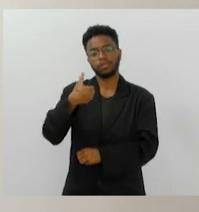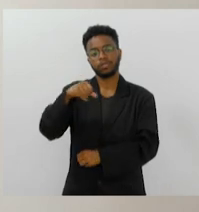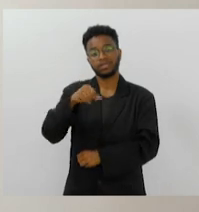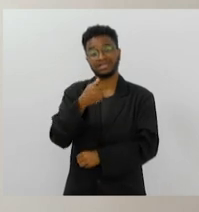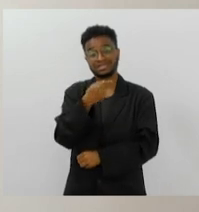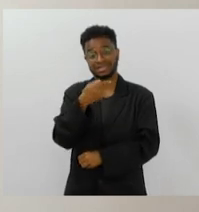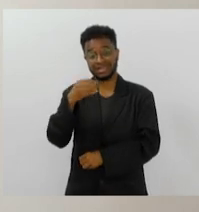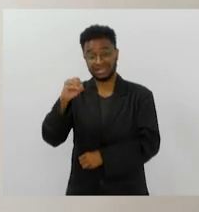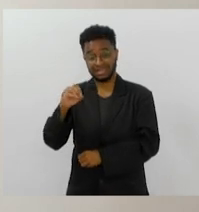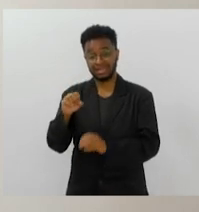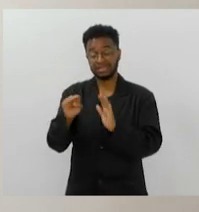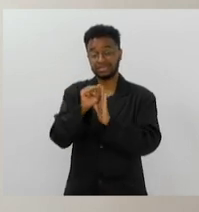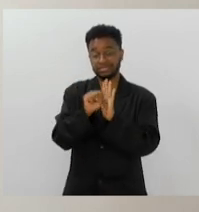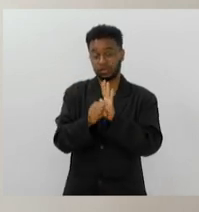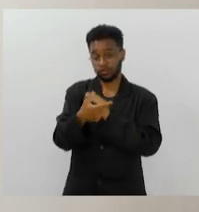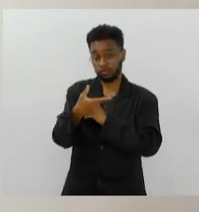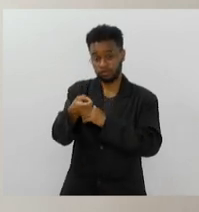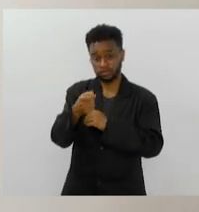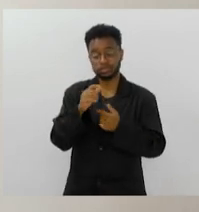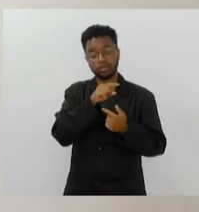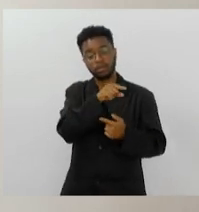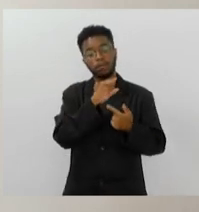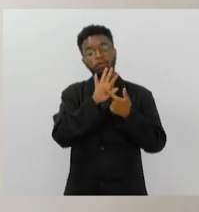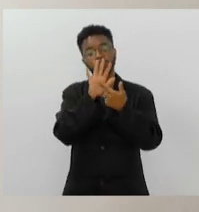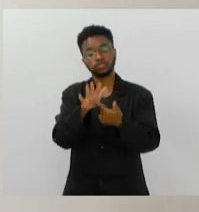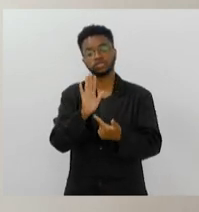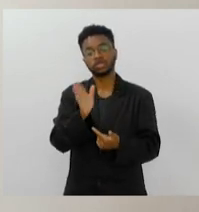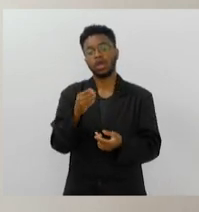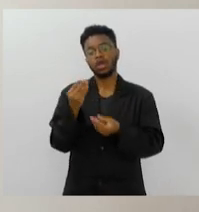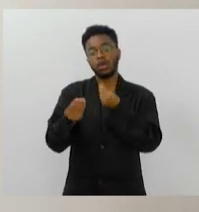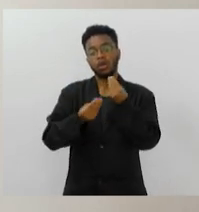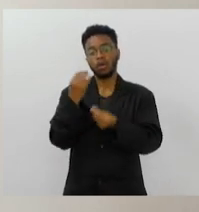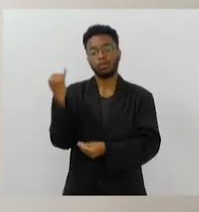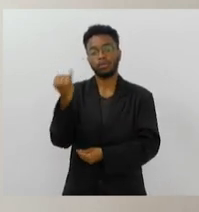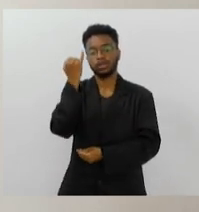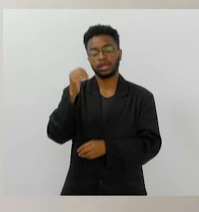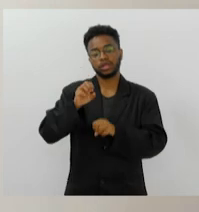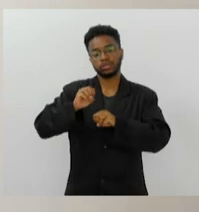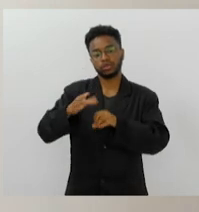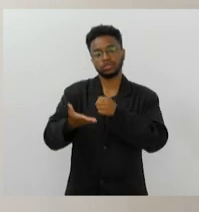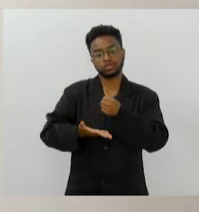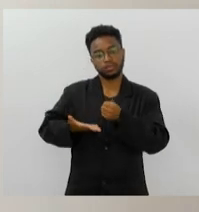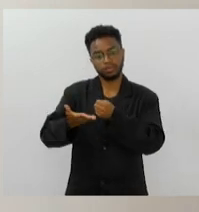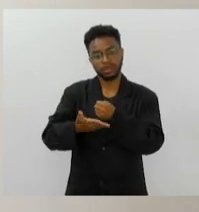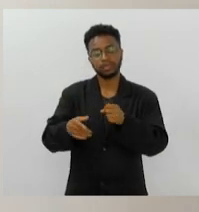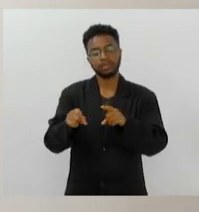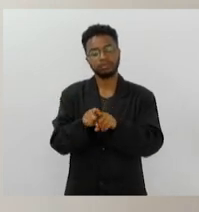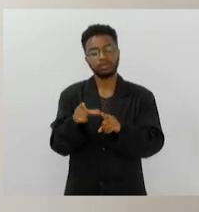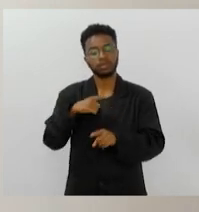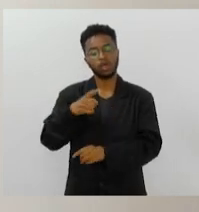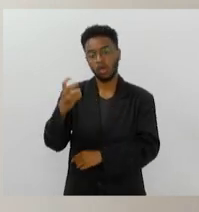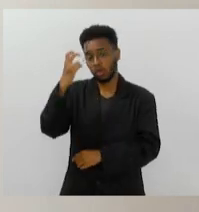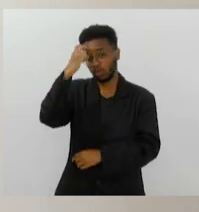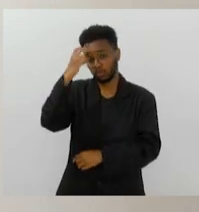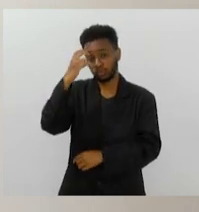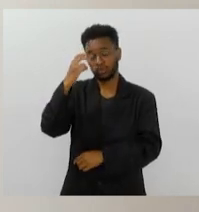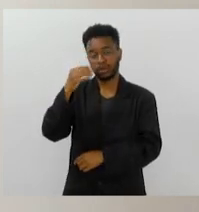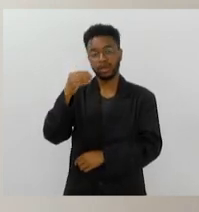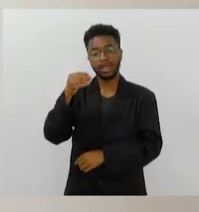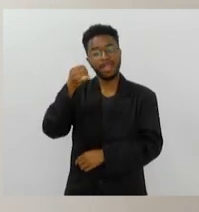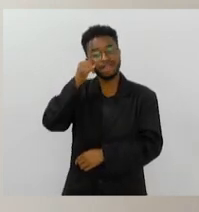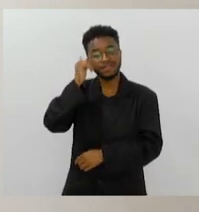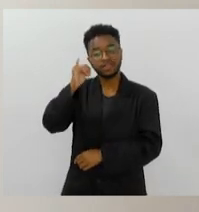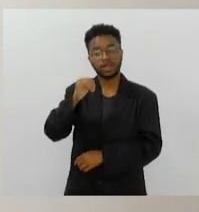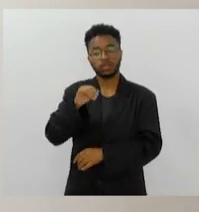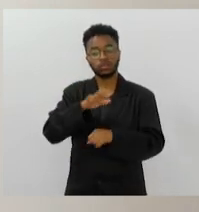20, ele já vislumbrava a importância decisiva da educação básica na formação de uma cultura efetiva de prevenção de doenças